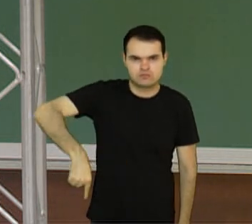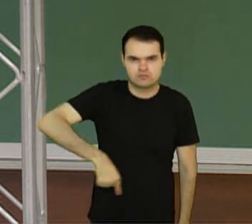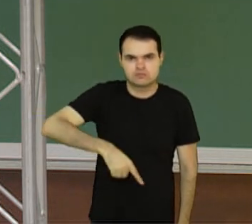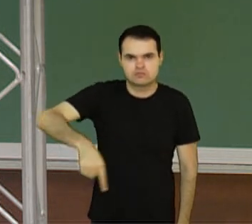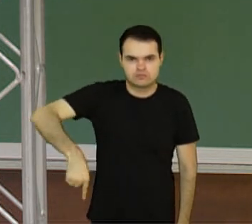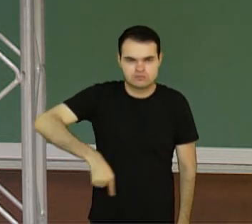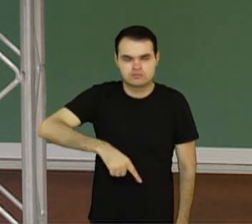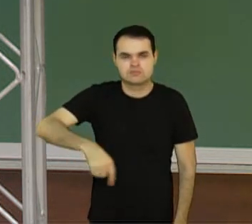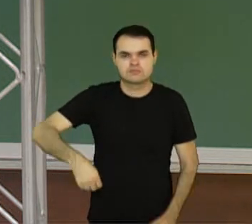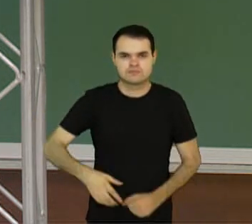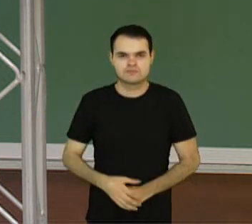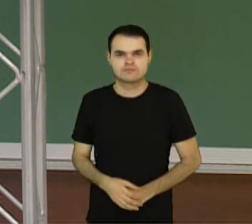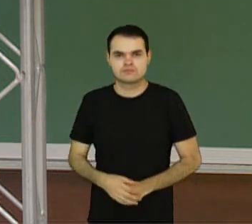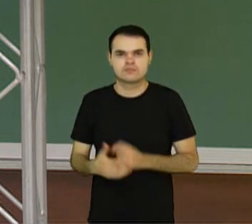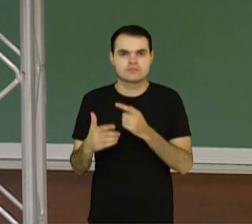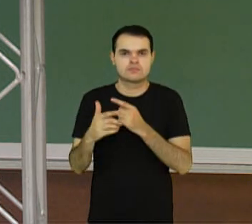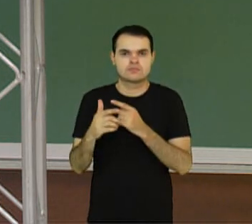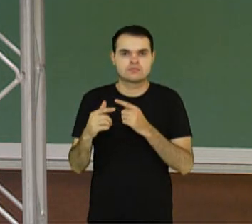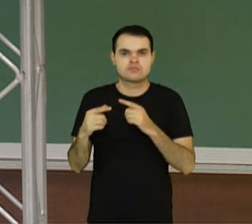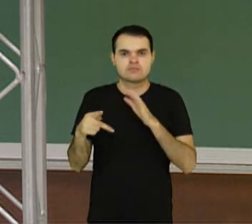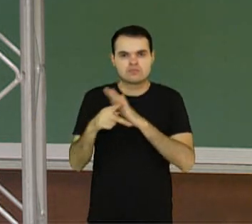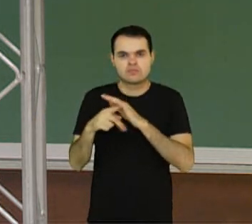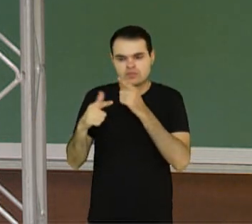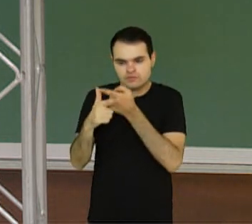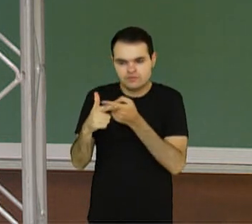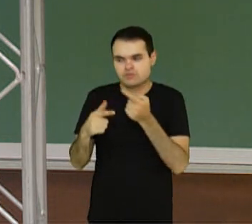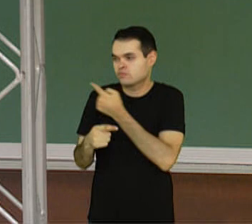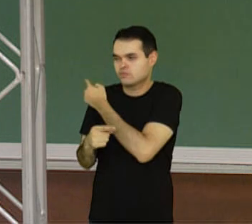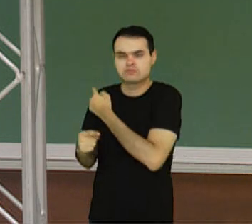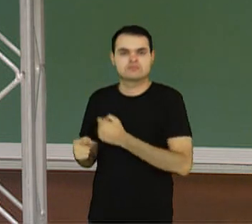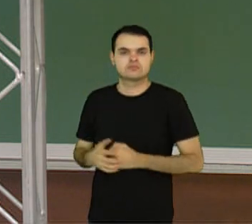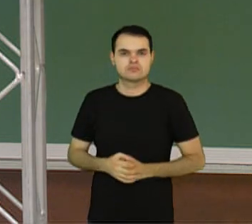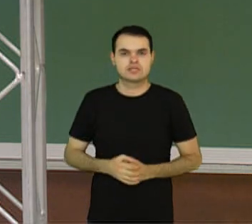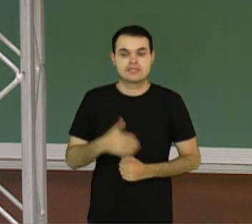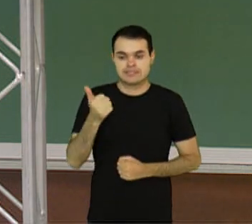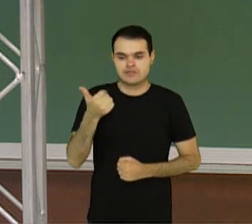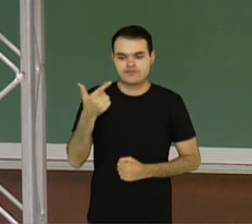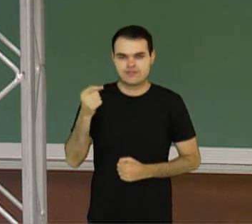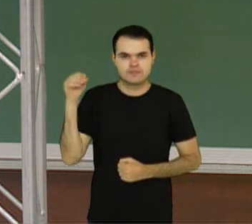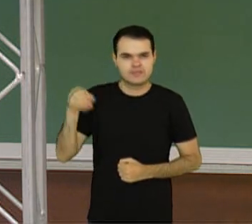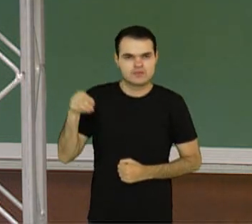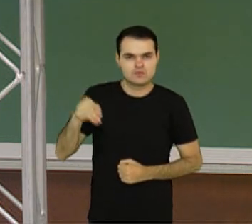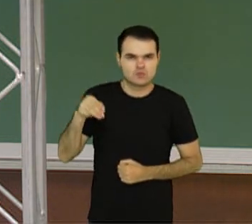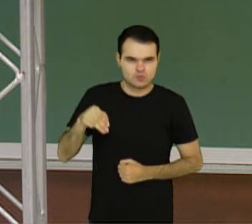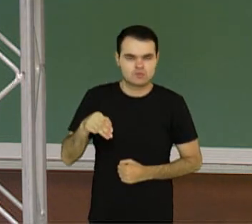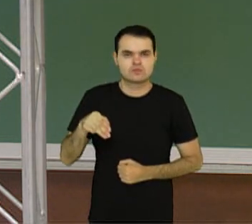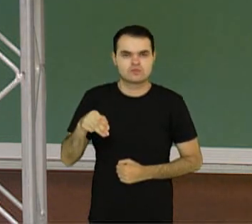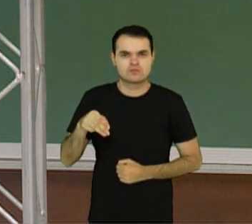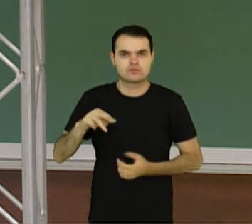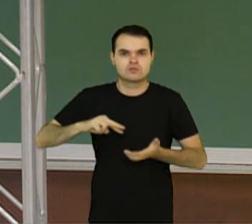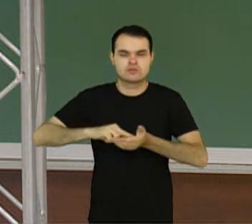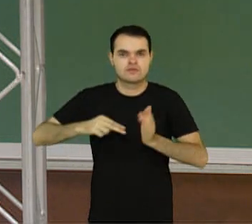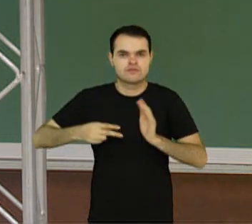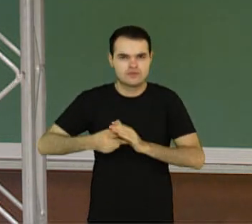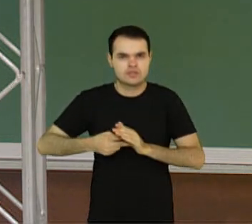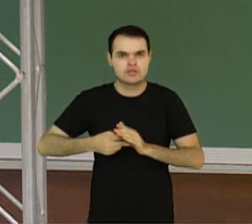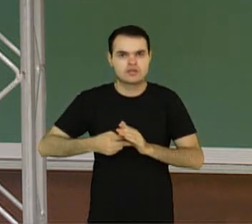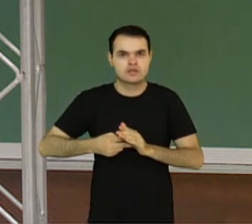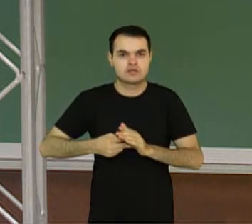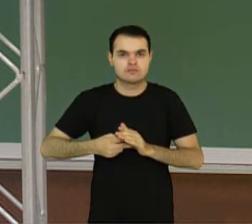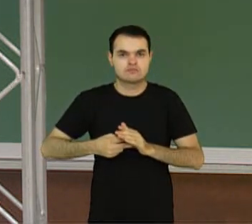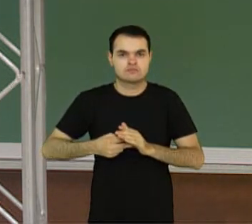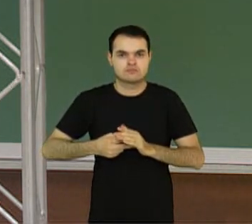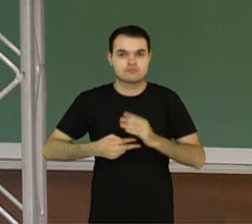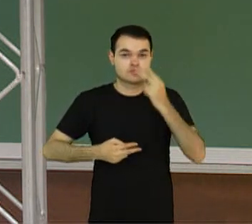ó, a professora colocou a divisão para vocês. Então, significa que em 120 minutos, que corresponde a